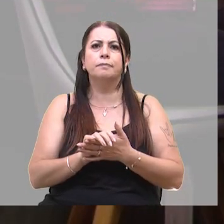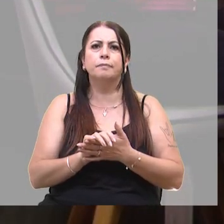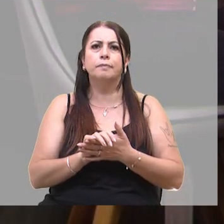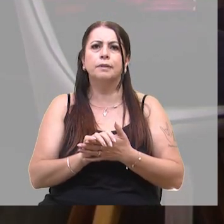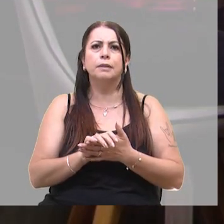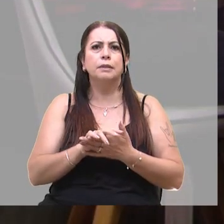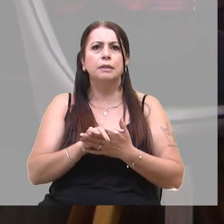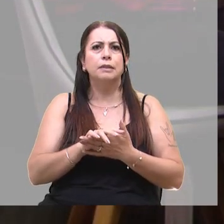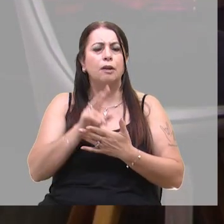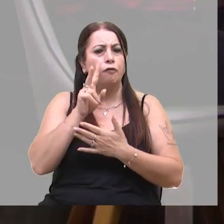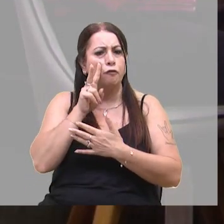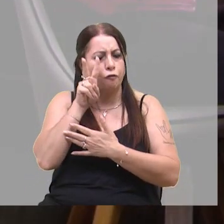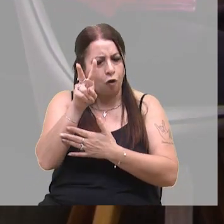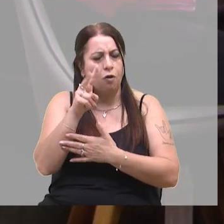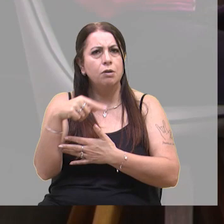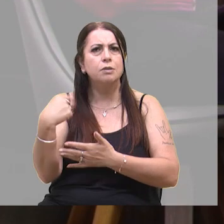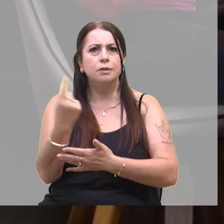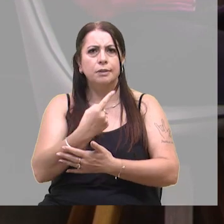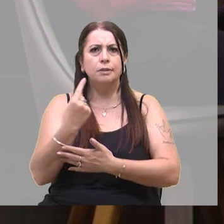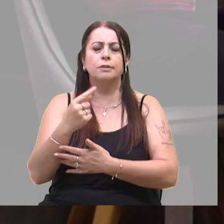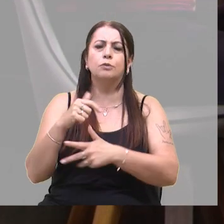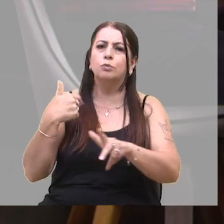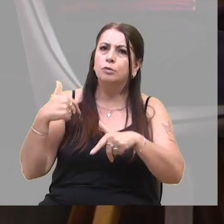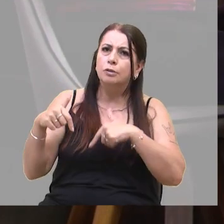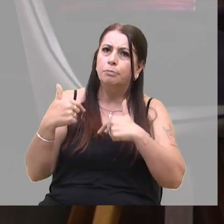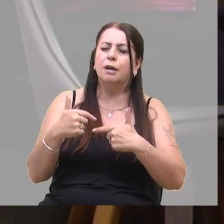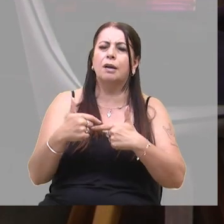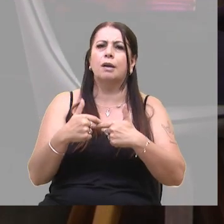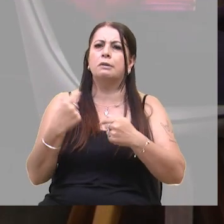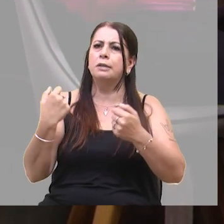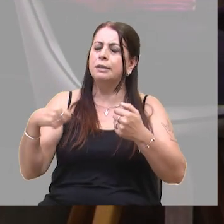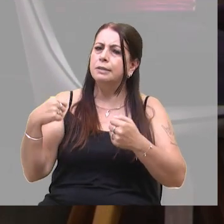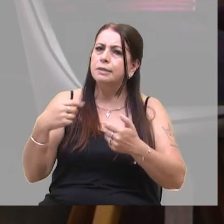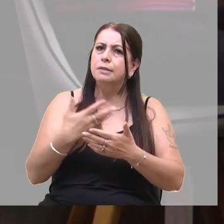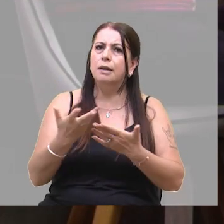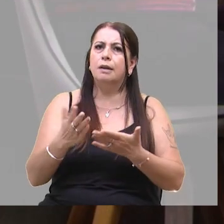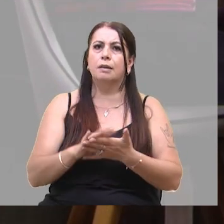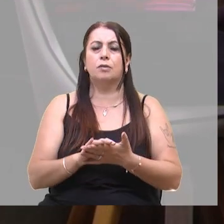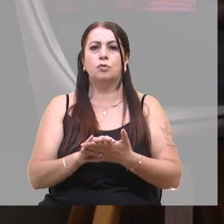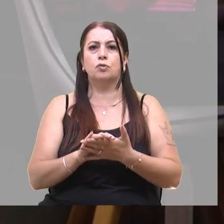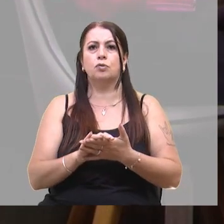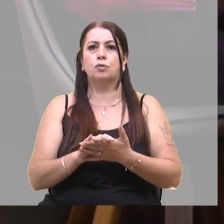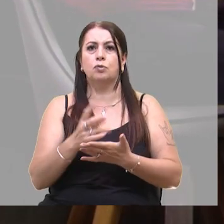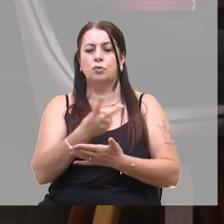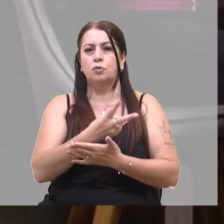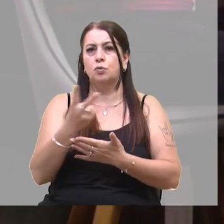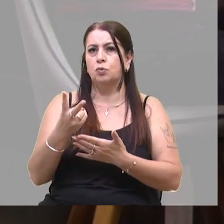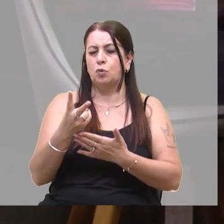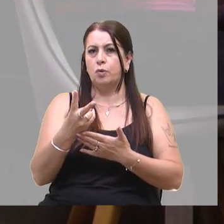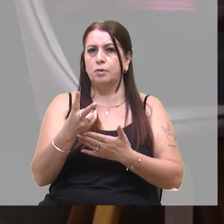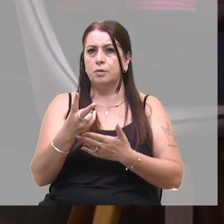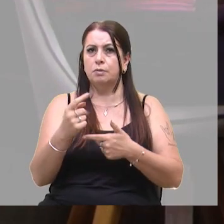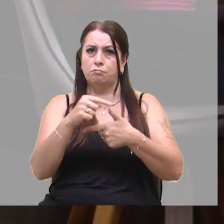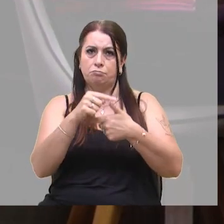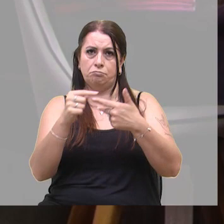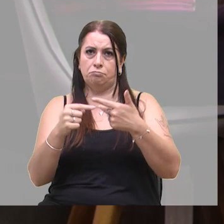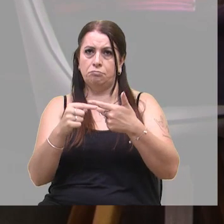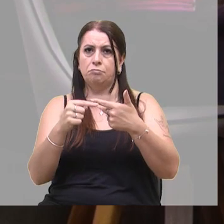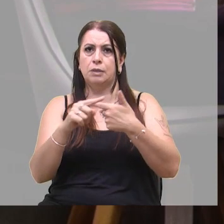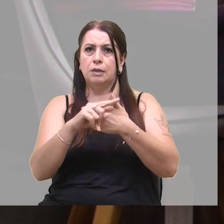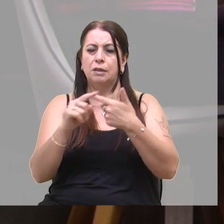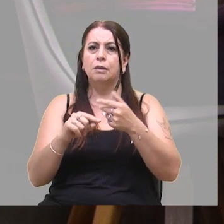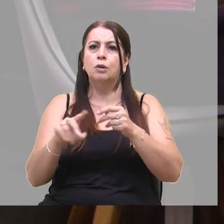clareza da força e do trabalho e da necessidade dos